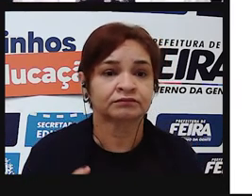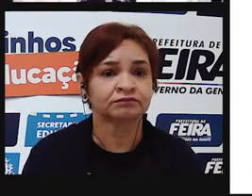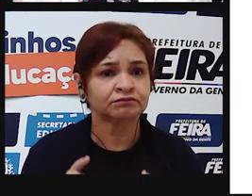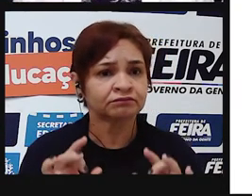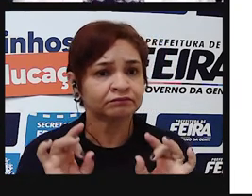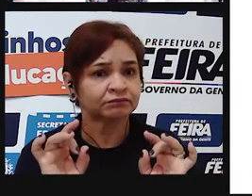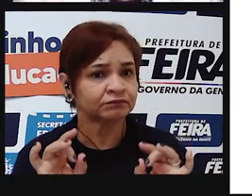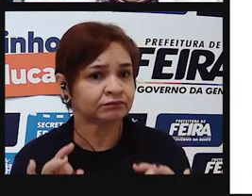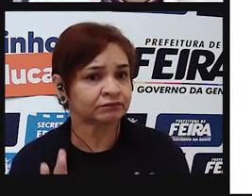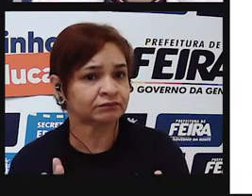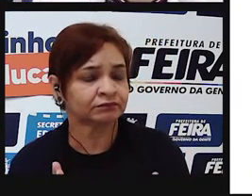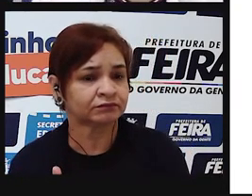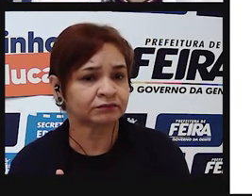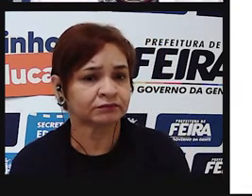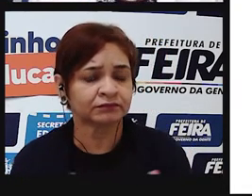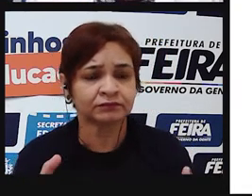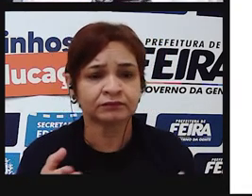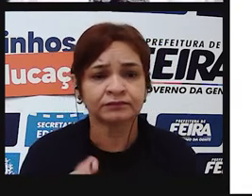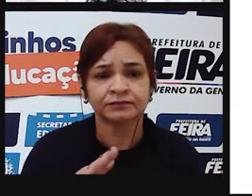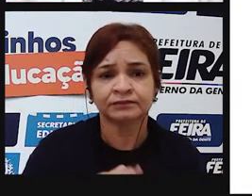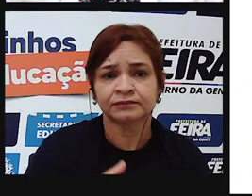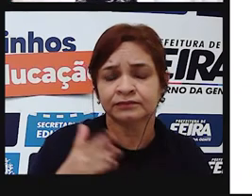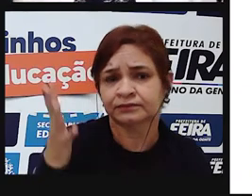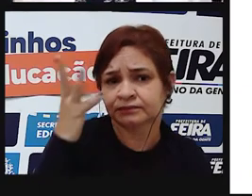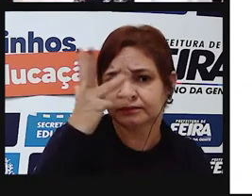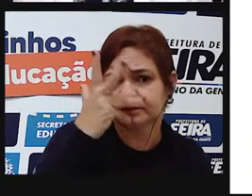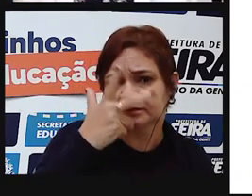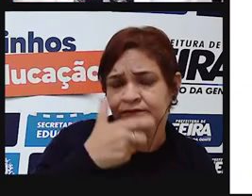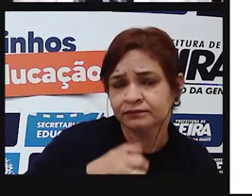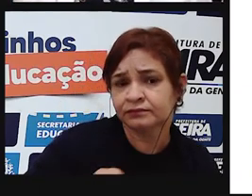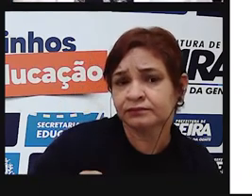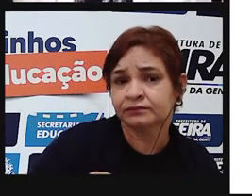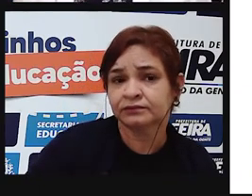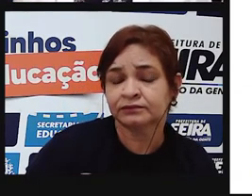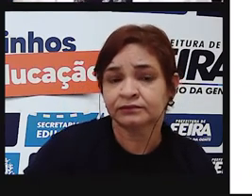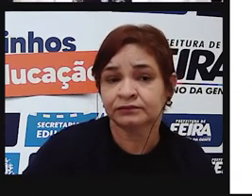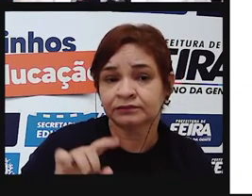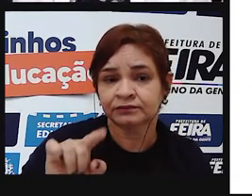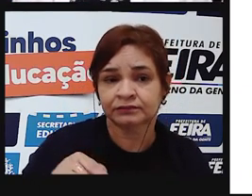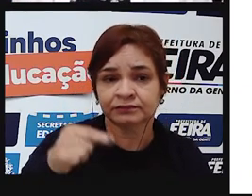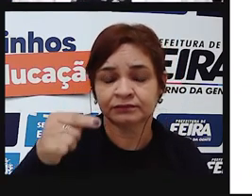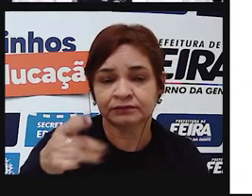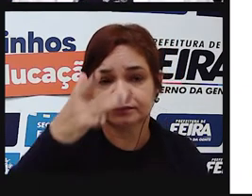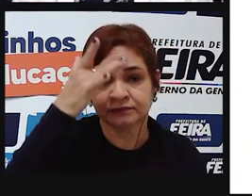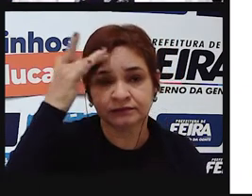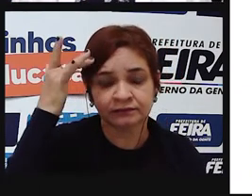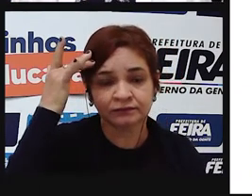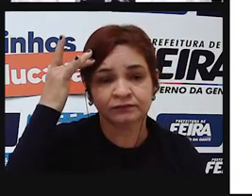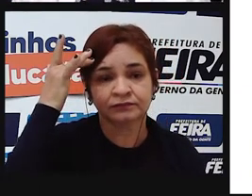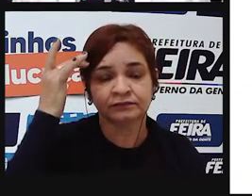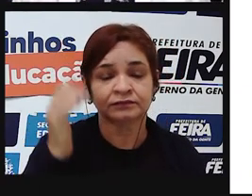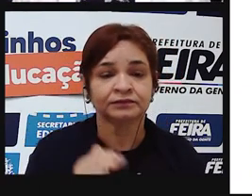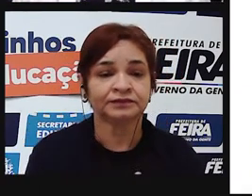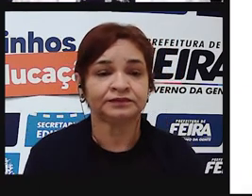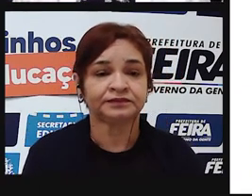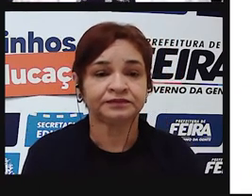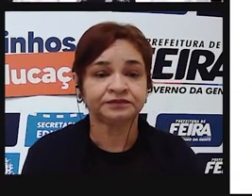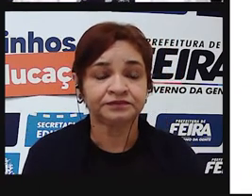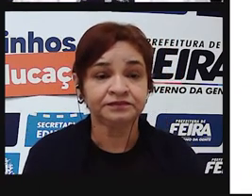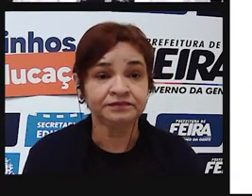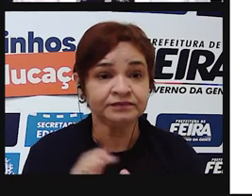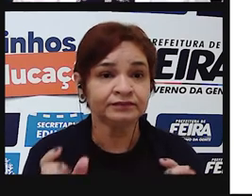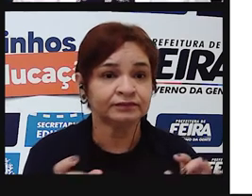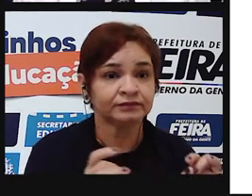esse aformoseamento que a gente viu aqui no primeiro texto histórico e que